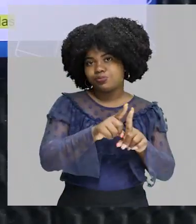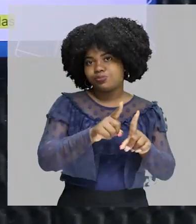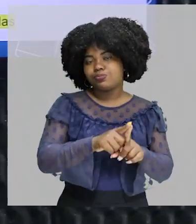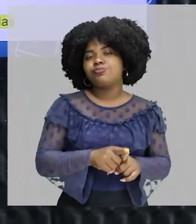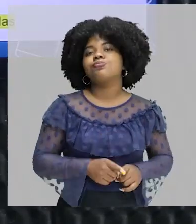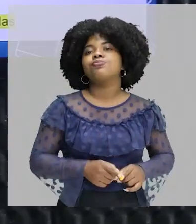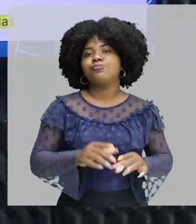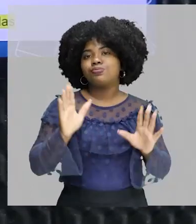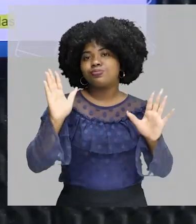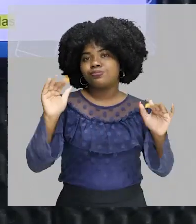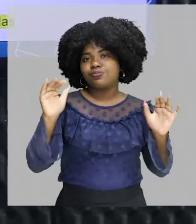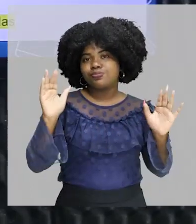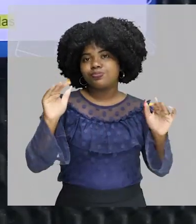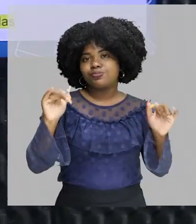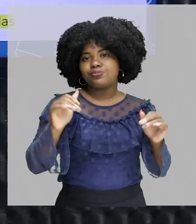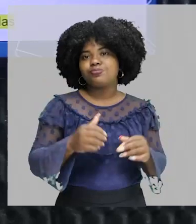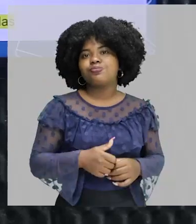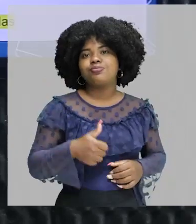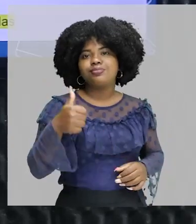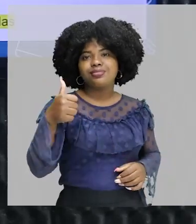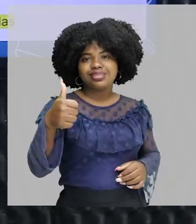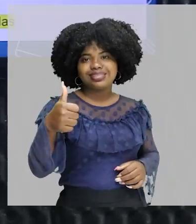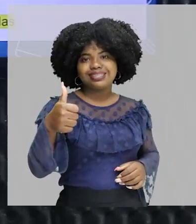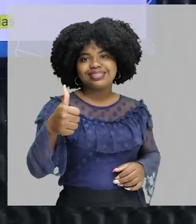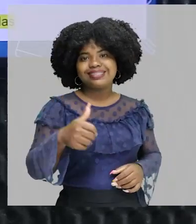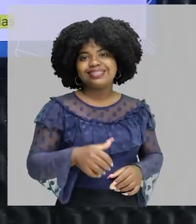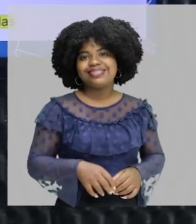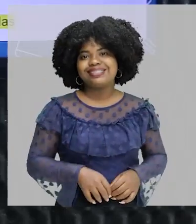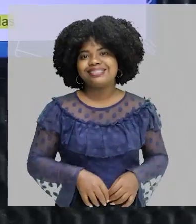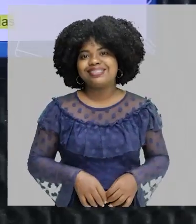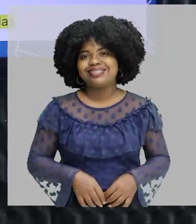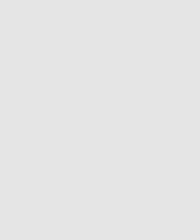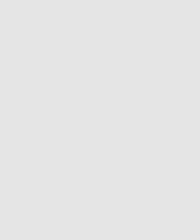vamos ficando por aqui. Até a próxima. Valeu!